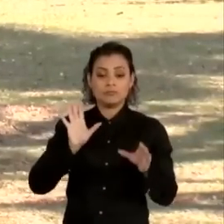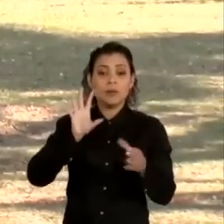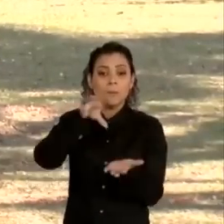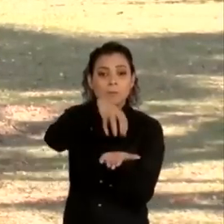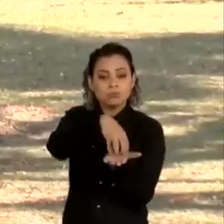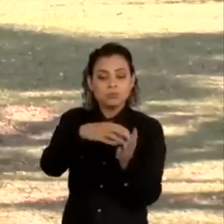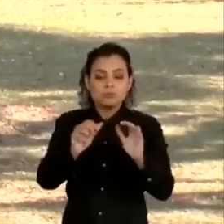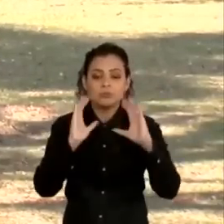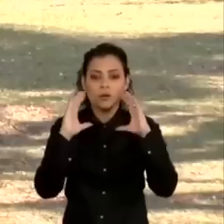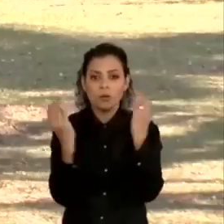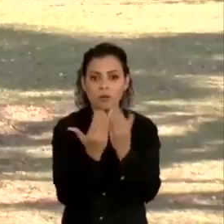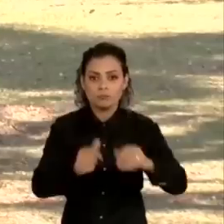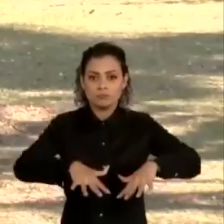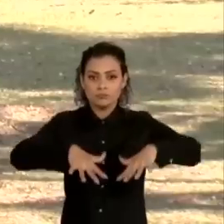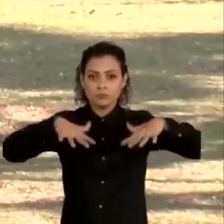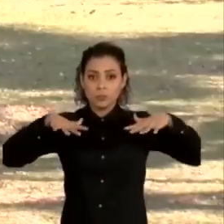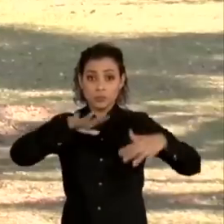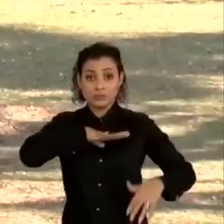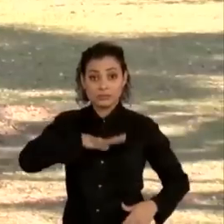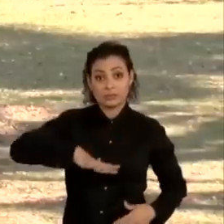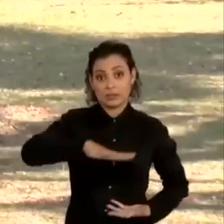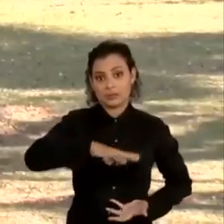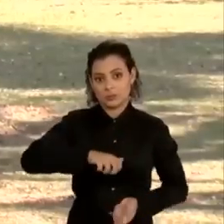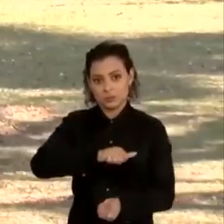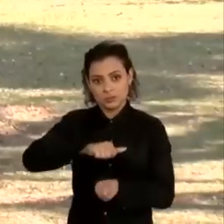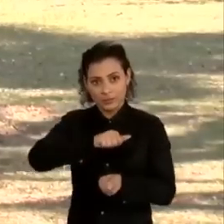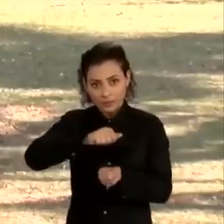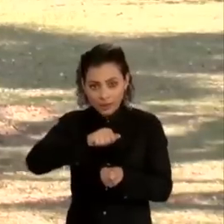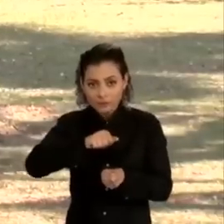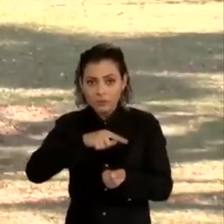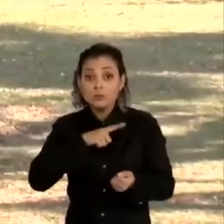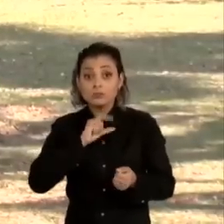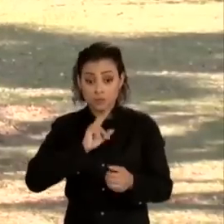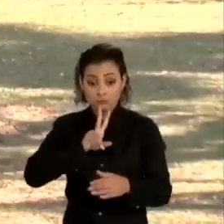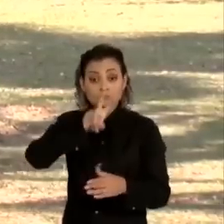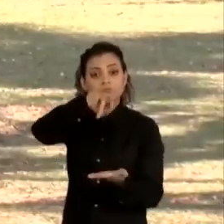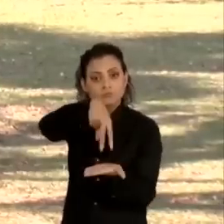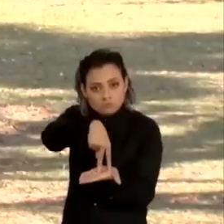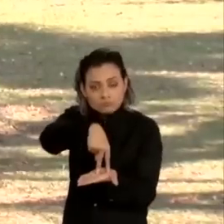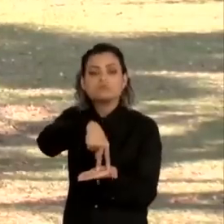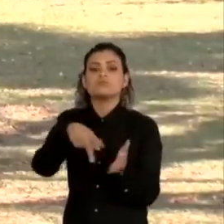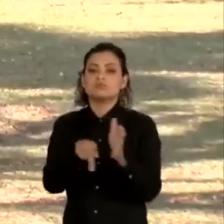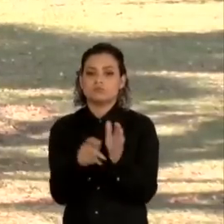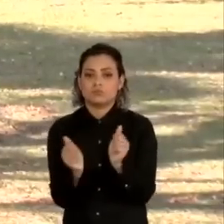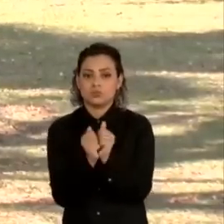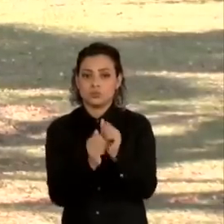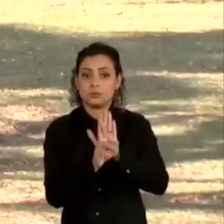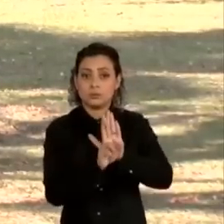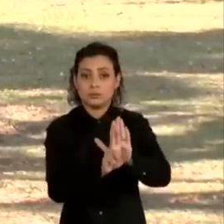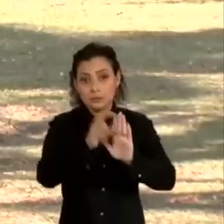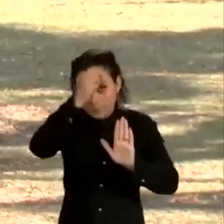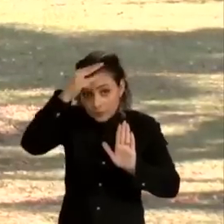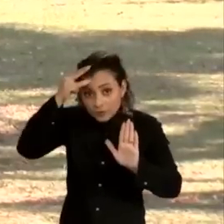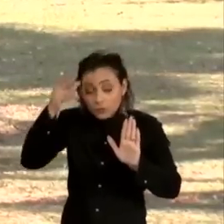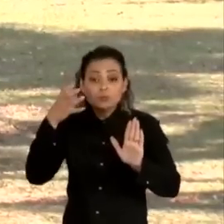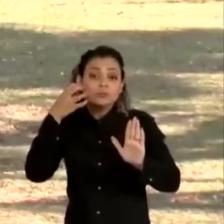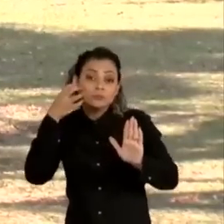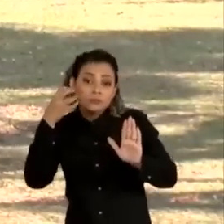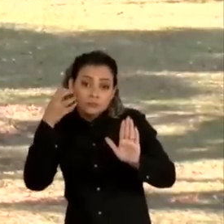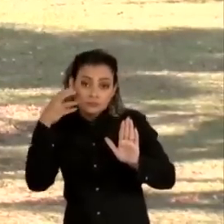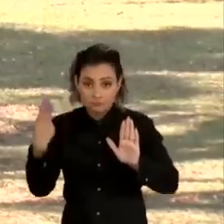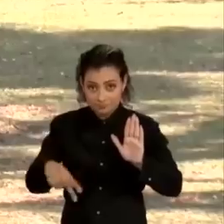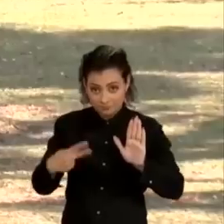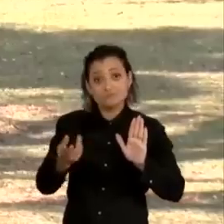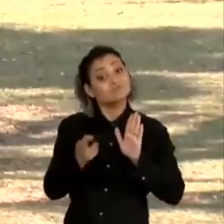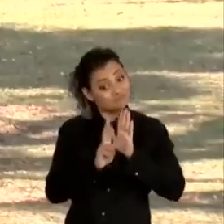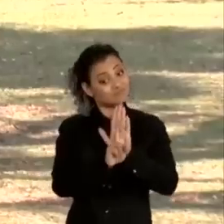Conferência Internacional de Cidades Sustentáveis. Além de presidir a mesa redonda com representantes municipais, o prefeito de São Paulo,